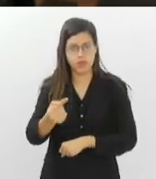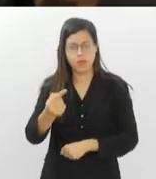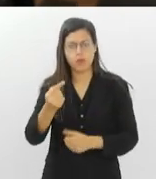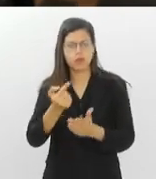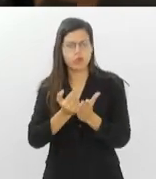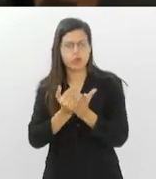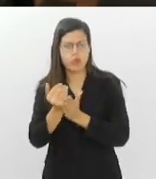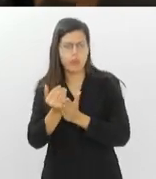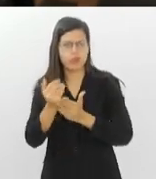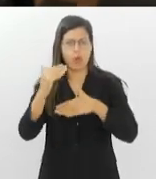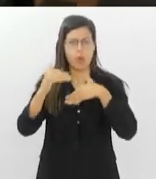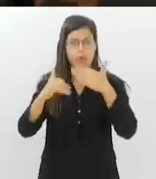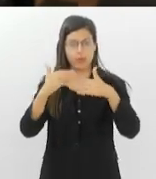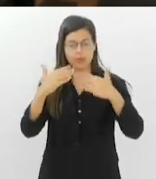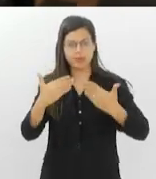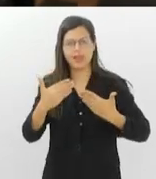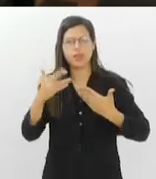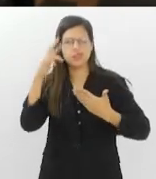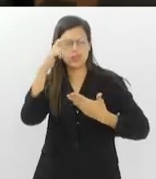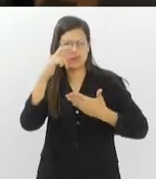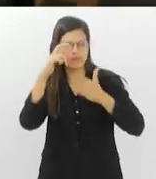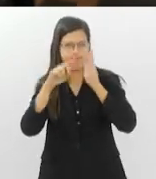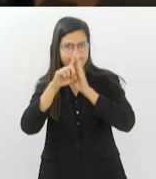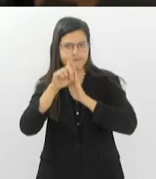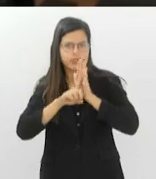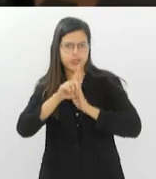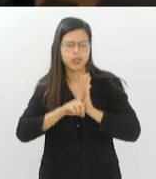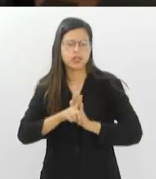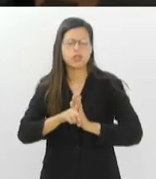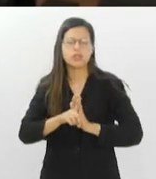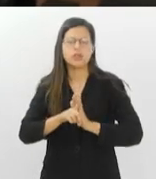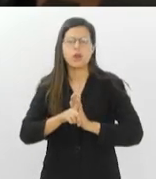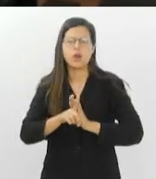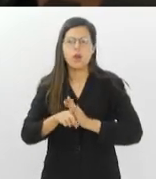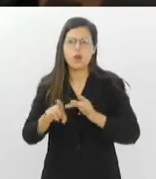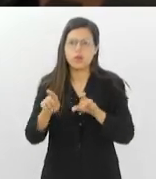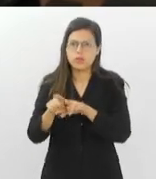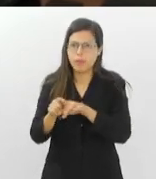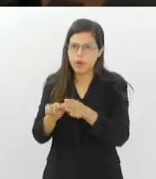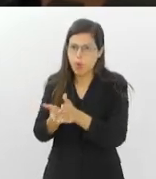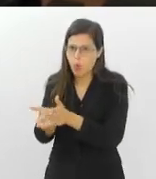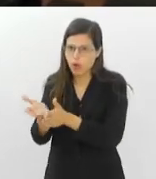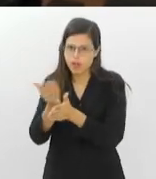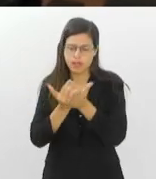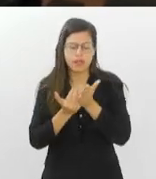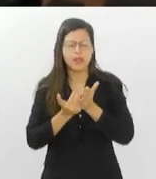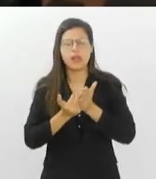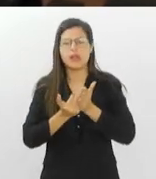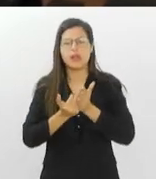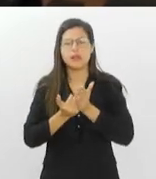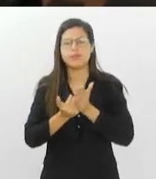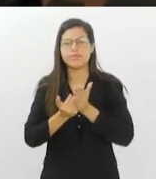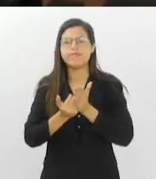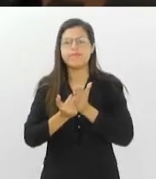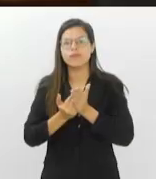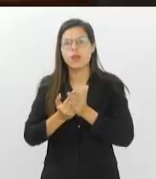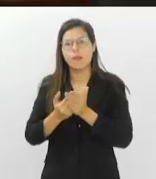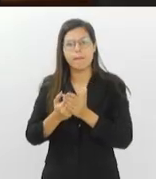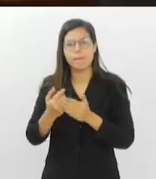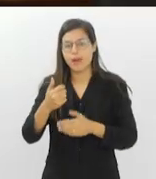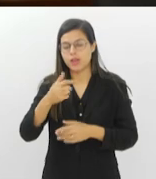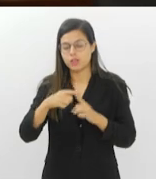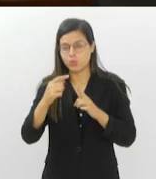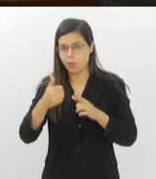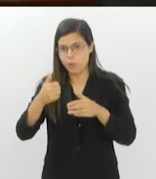iniciar todo o processo de investigação, de colheita de provas. A primeira coisa é a criança se sentir acolhida. É